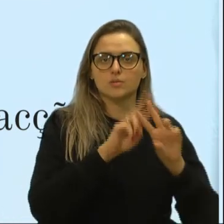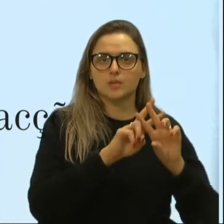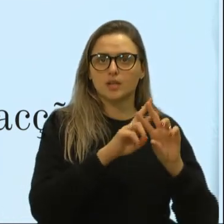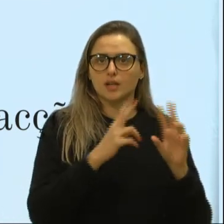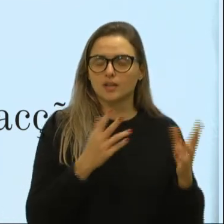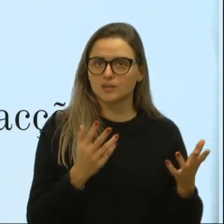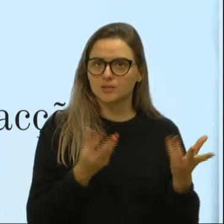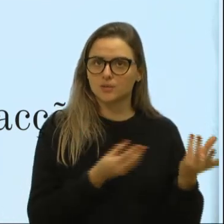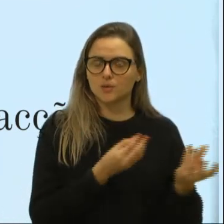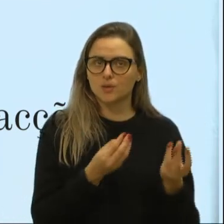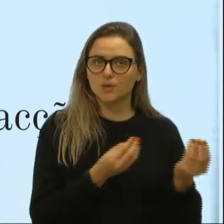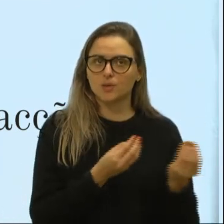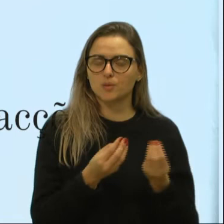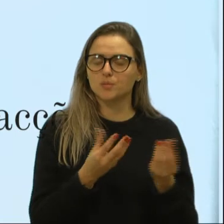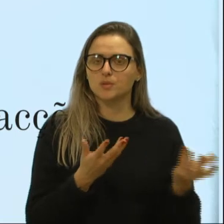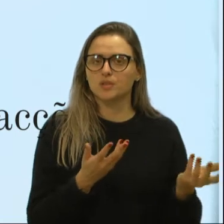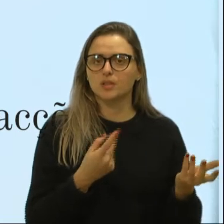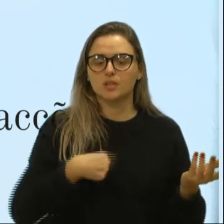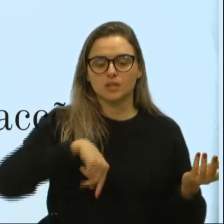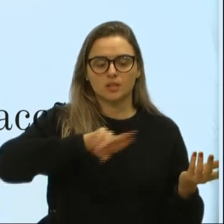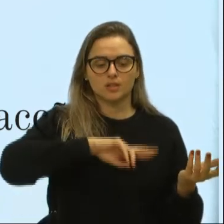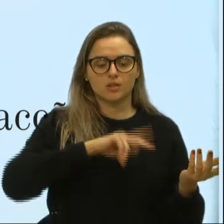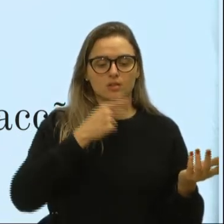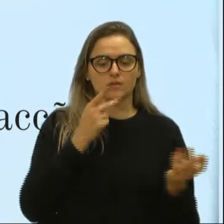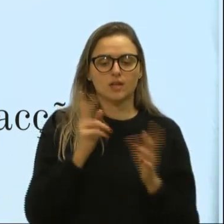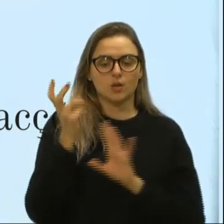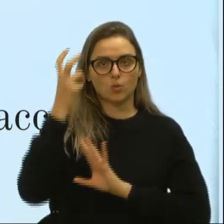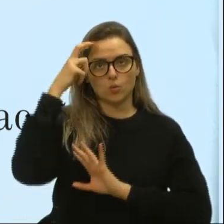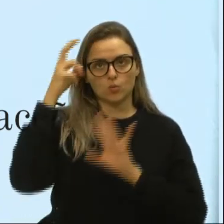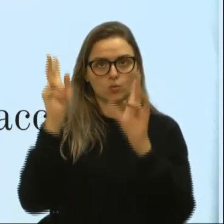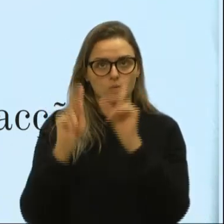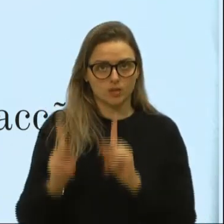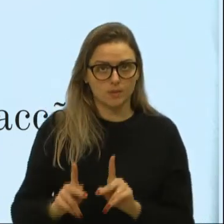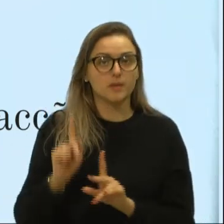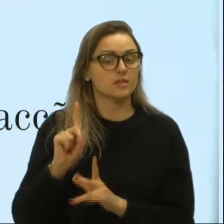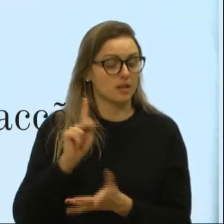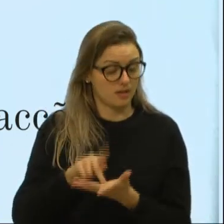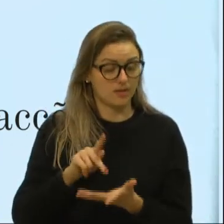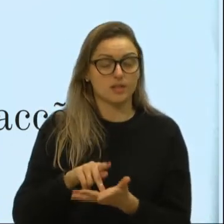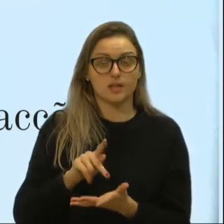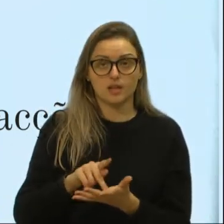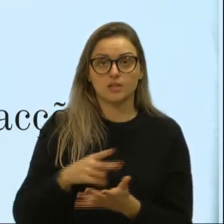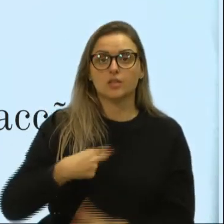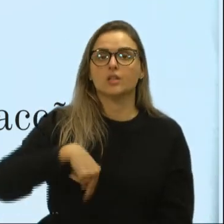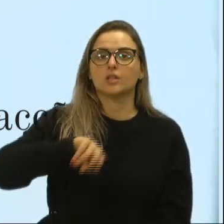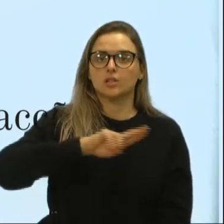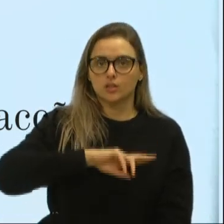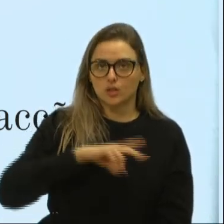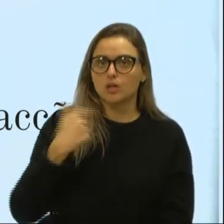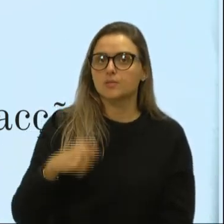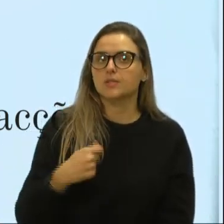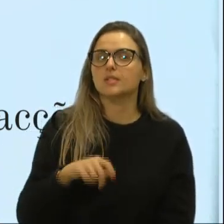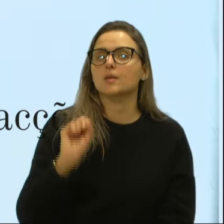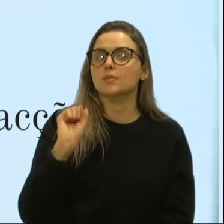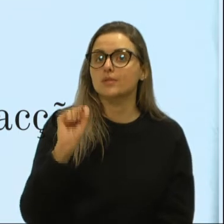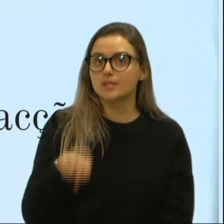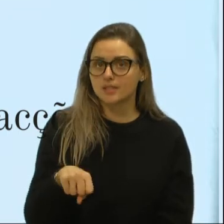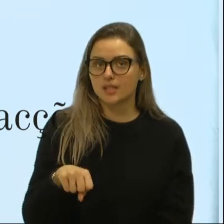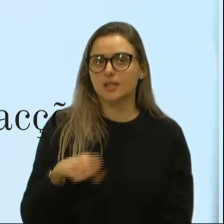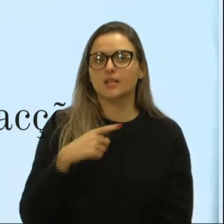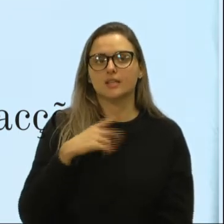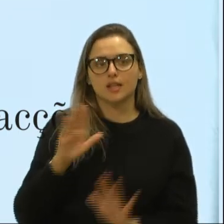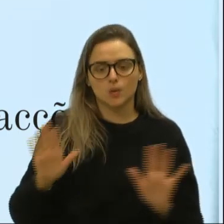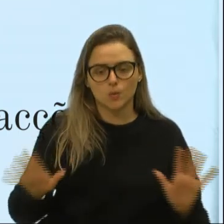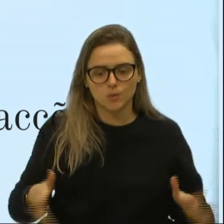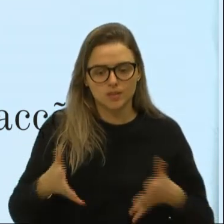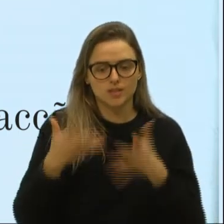Então, a gente fala, né, na cultura da paz, e é verdade, nós precisamos, né, cultuar